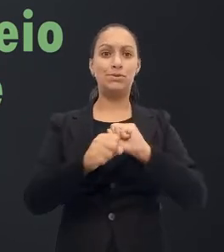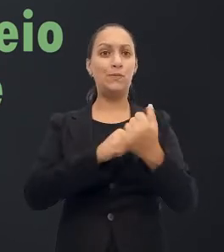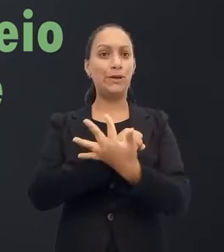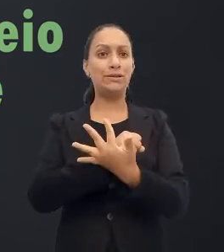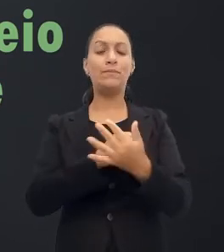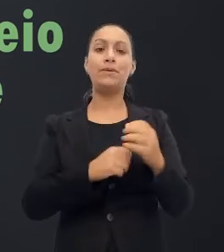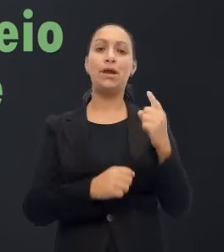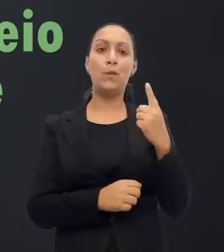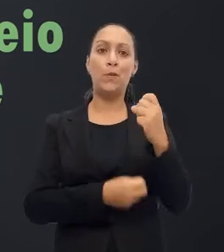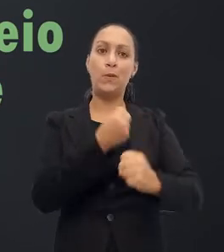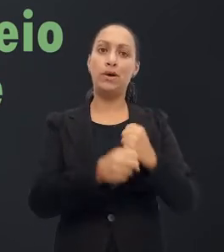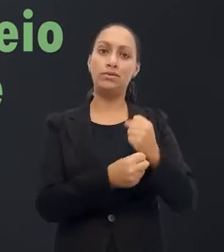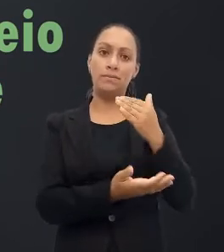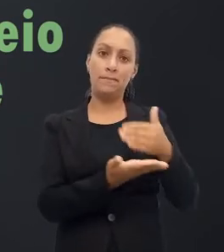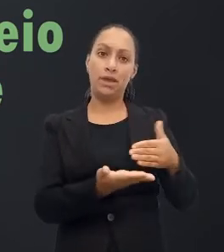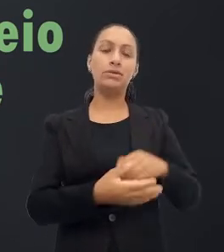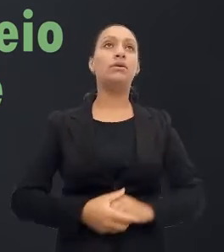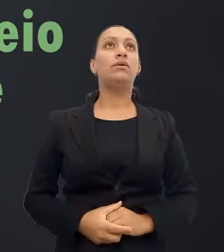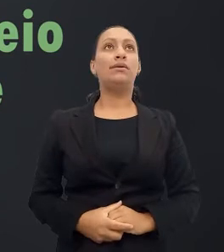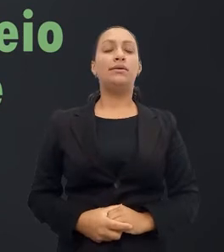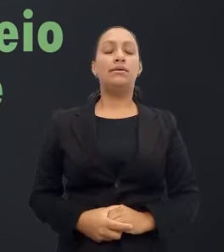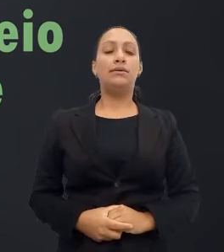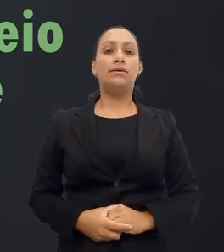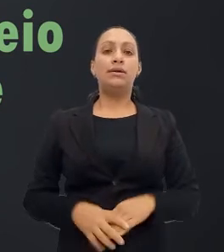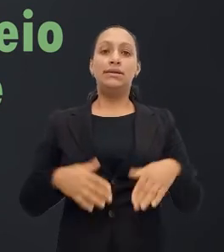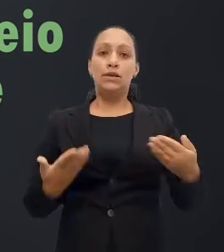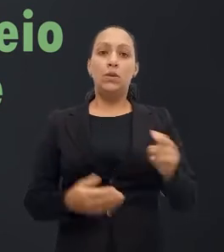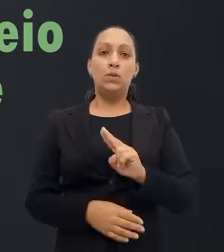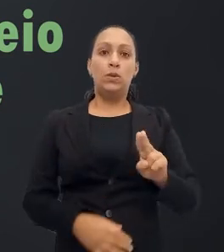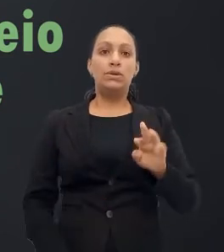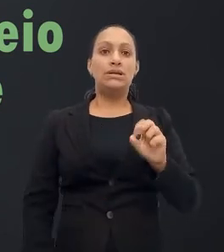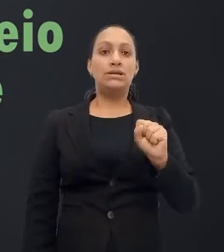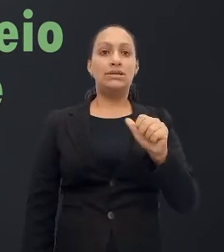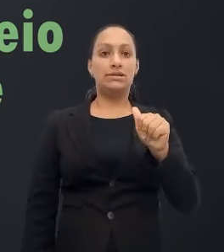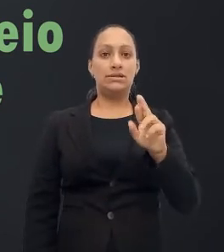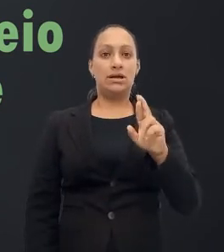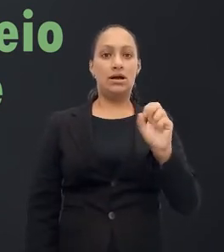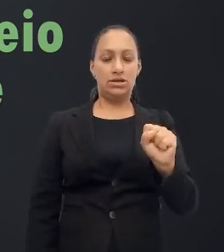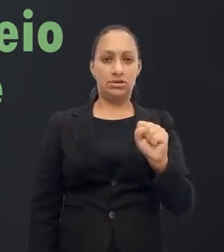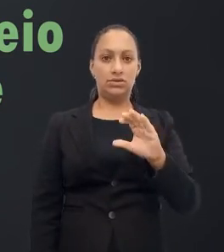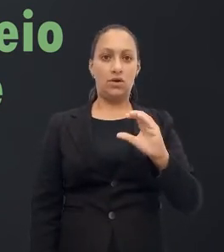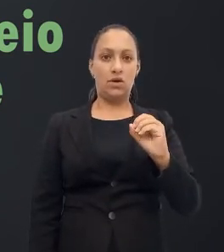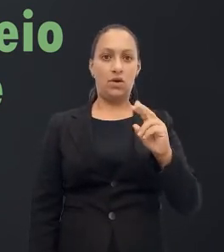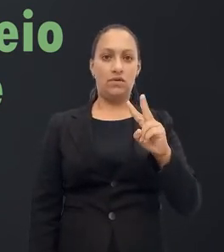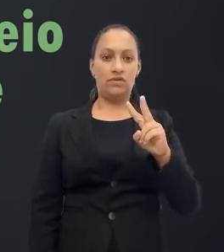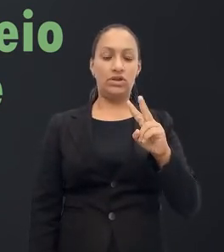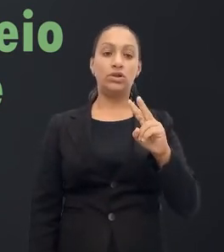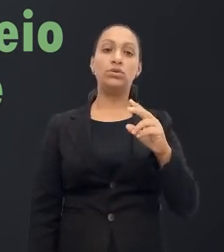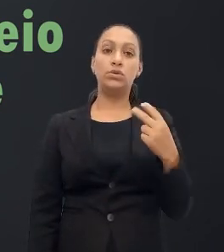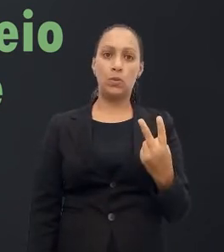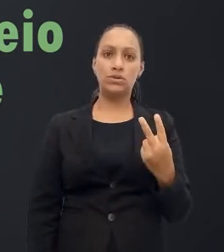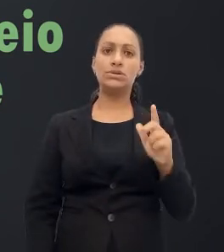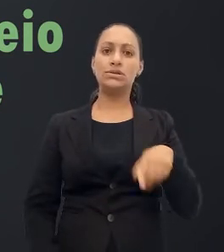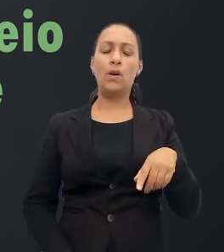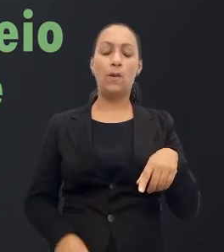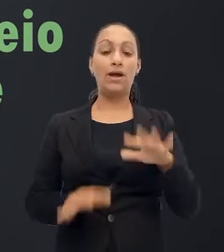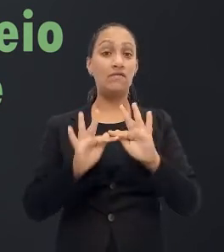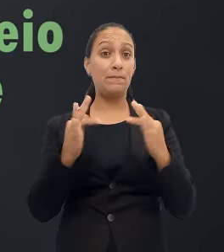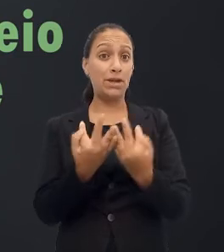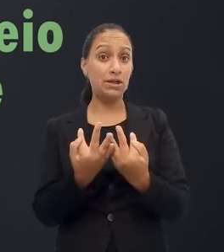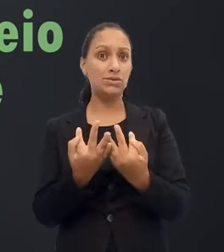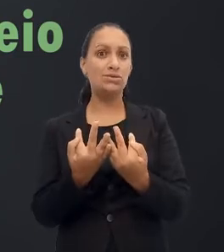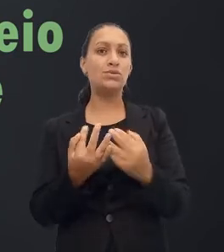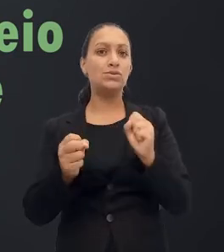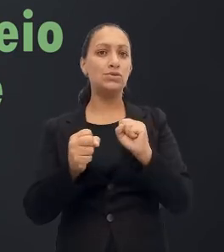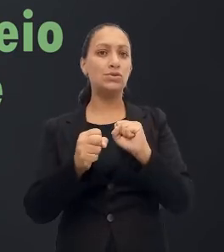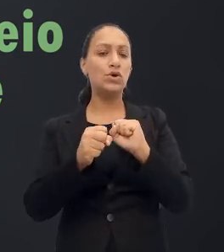Bom, o SARS-CoV-2, que é o chamado novo coronavírus, aí ele é um vírus que é da família dos coronavírus, não é tão novo